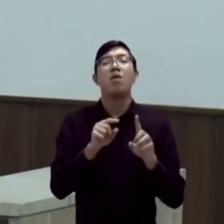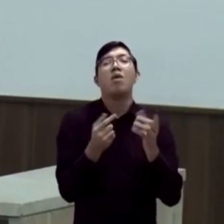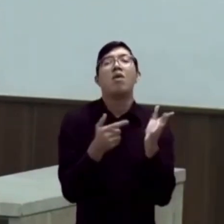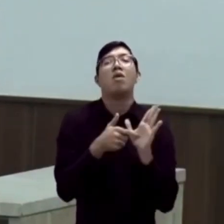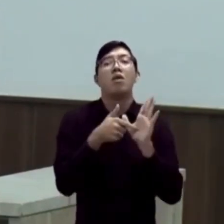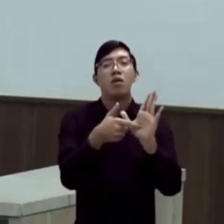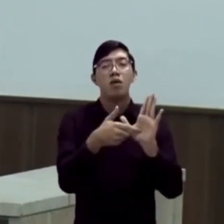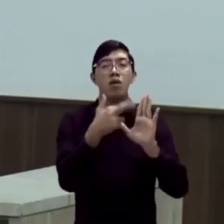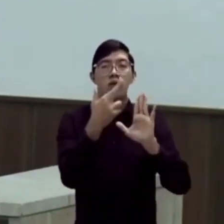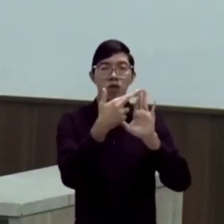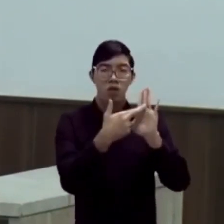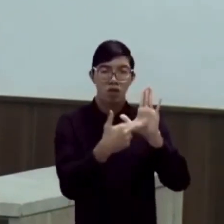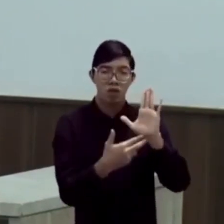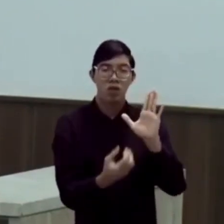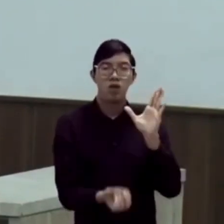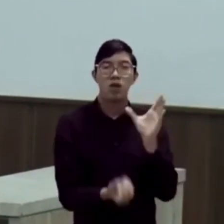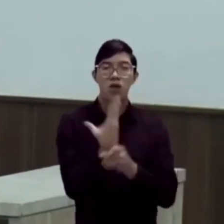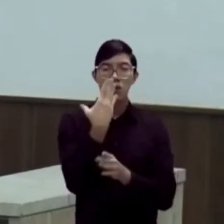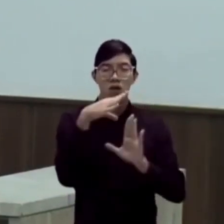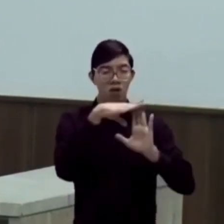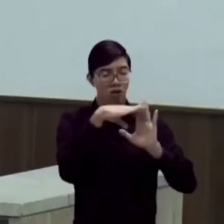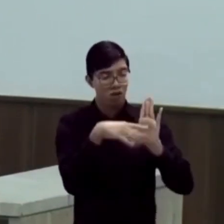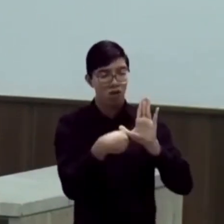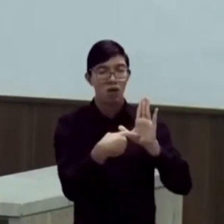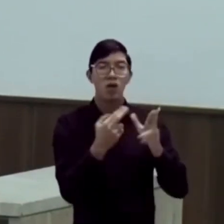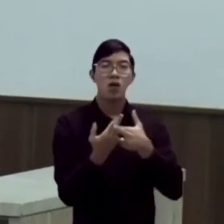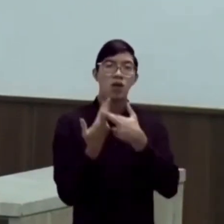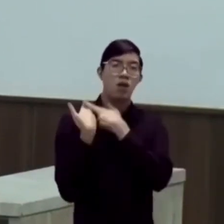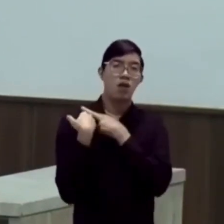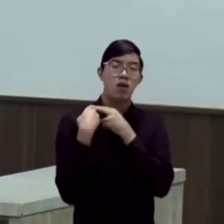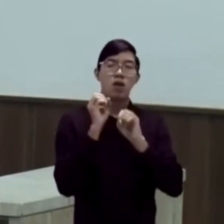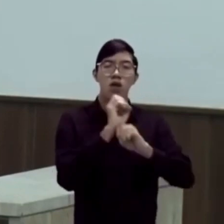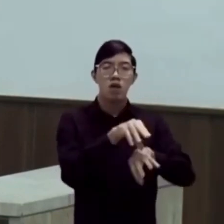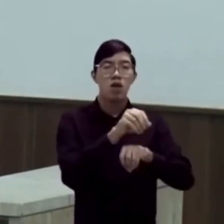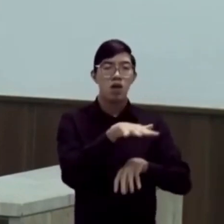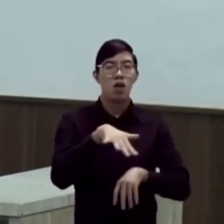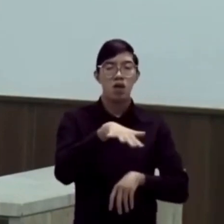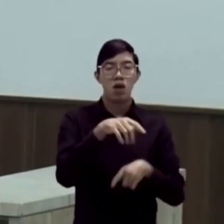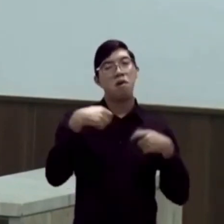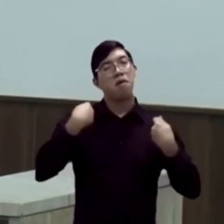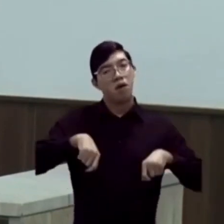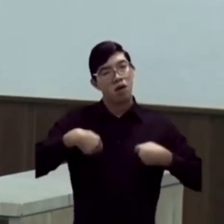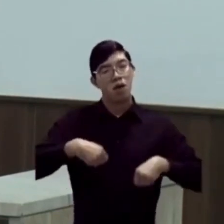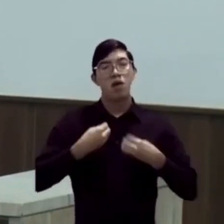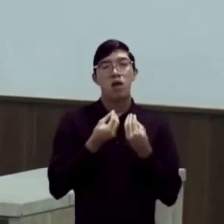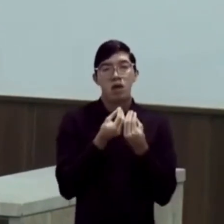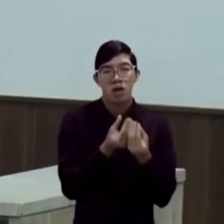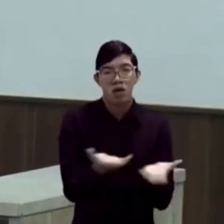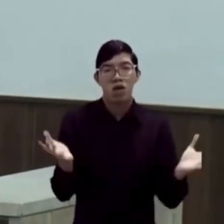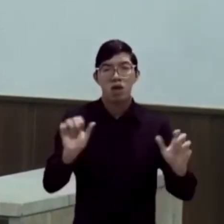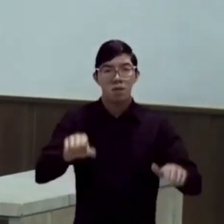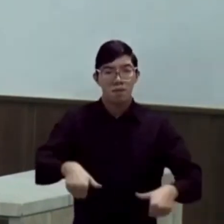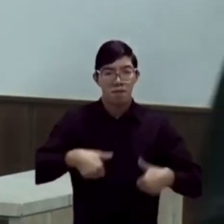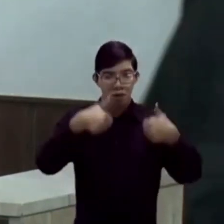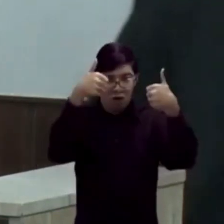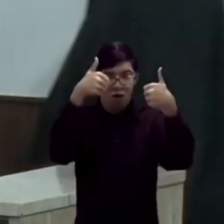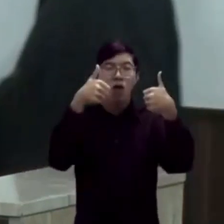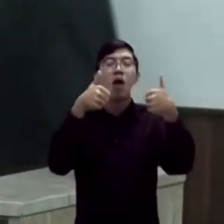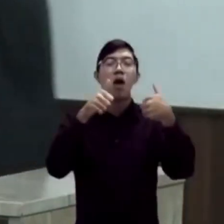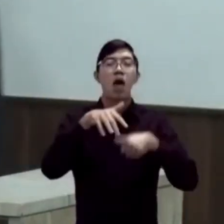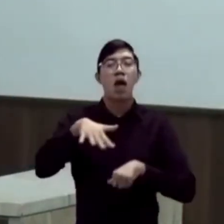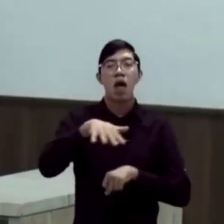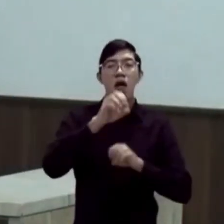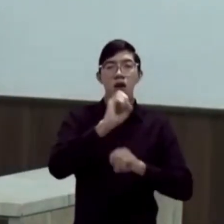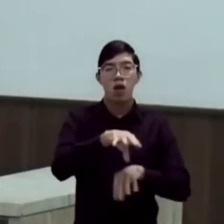fixa diretrizes para a responsabilidade educacional na garantia de oferta e de padrão de qualidade na